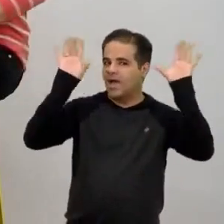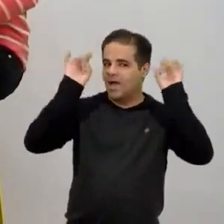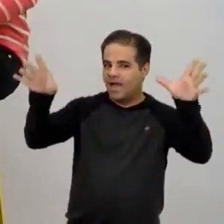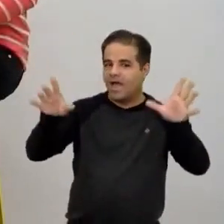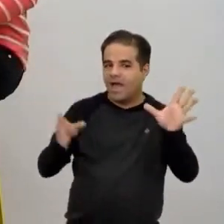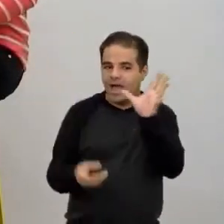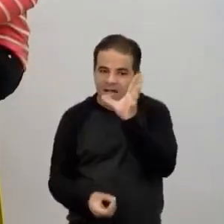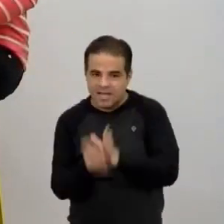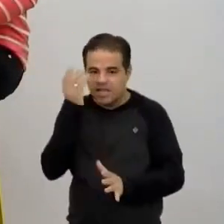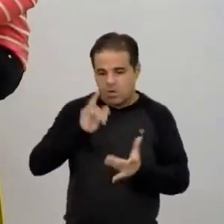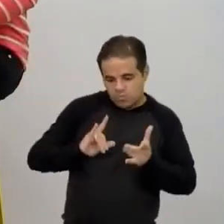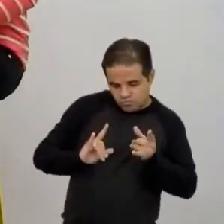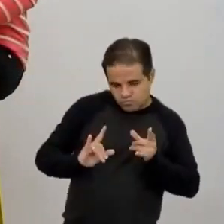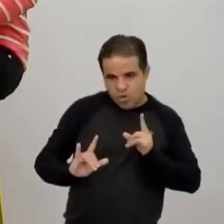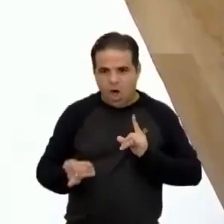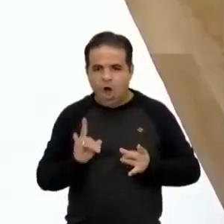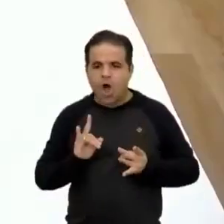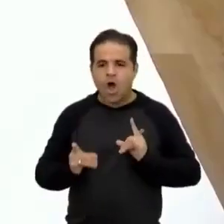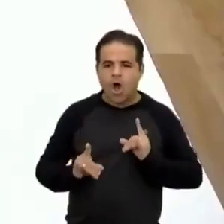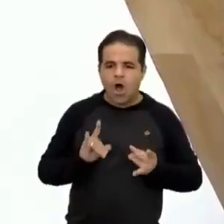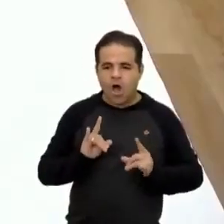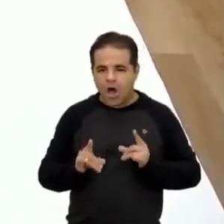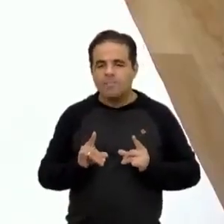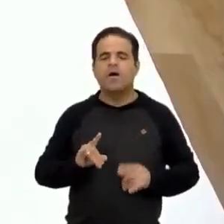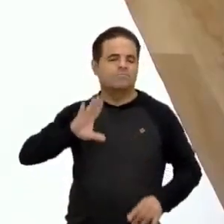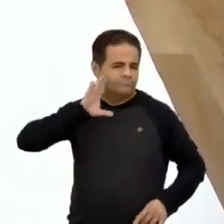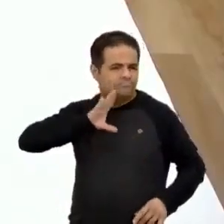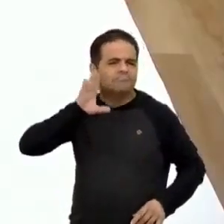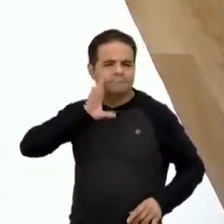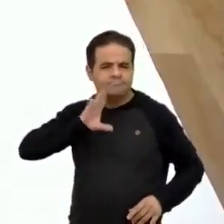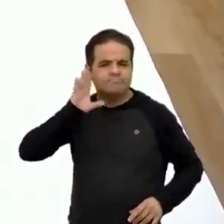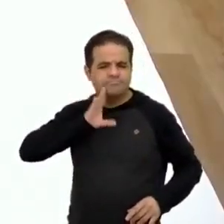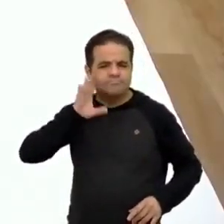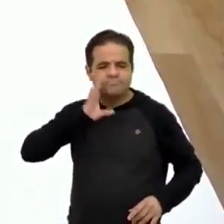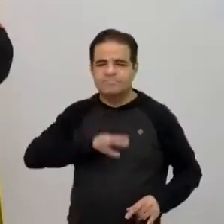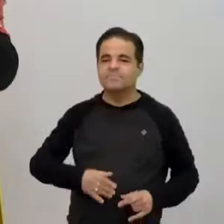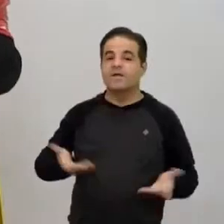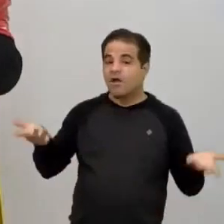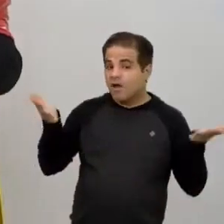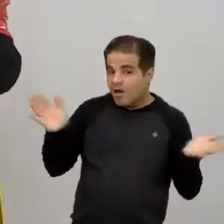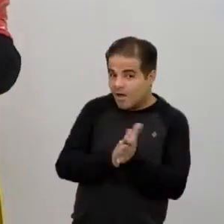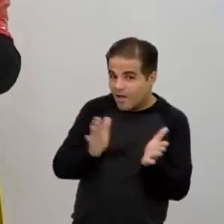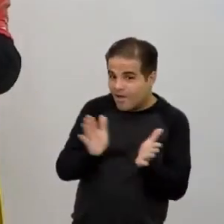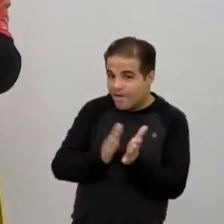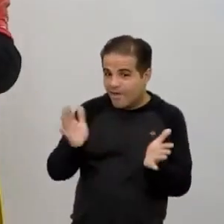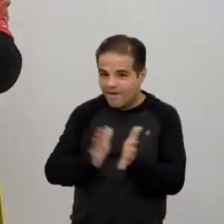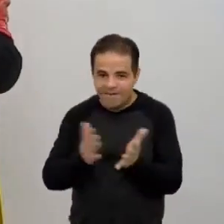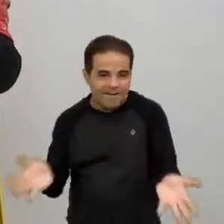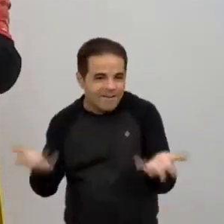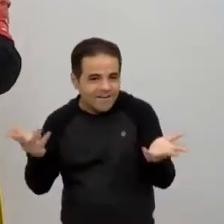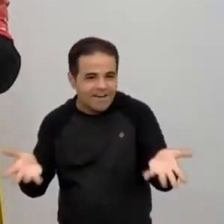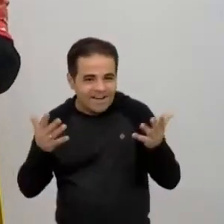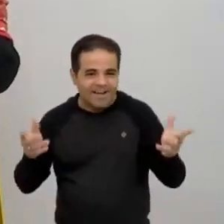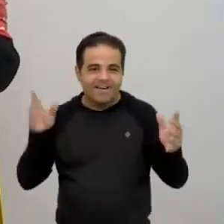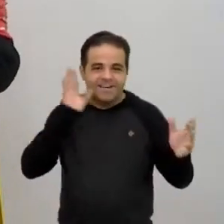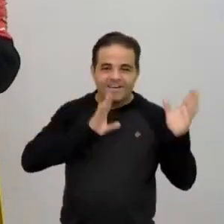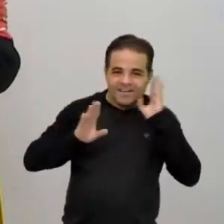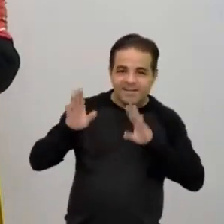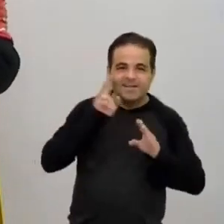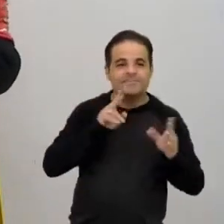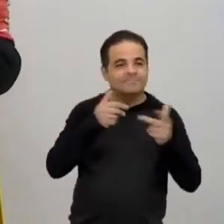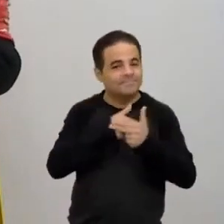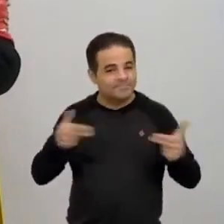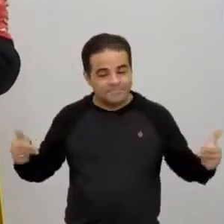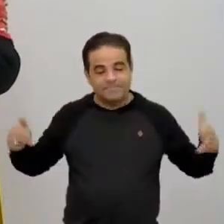montando robozinhos. É. Não, a animação, ó, tá lá em cima, que eu tava pensando energia outra lá coisa, no alto. que o Tom